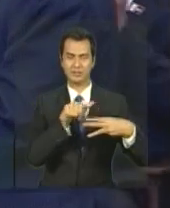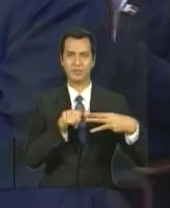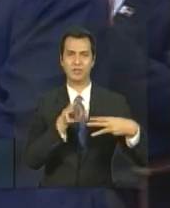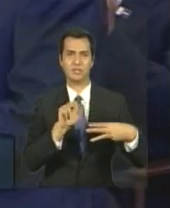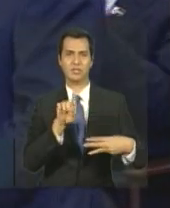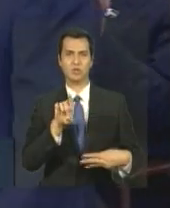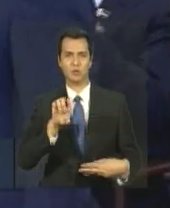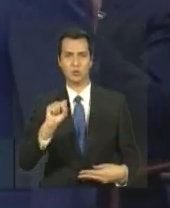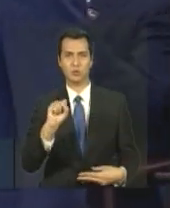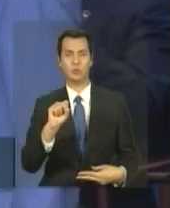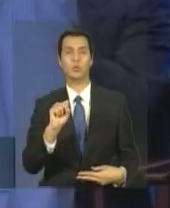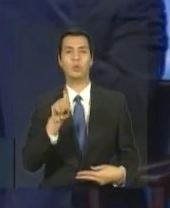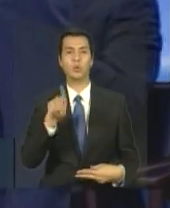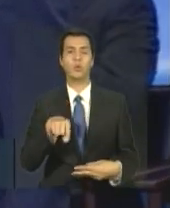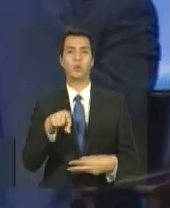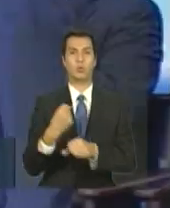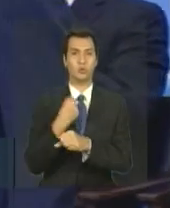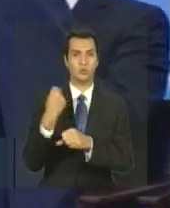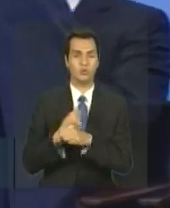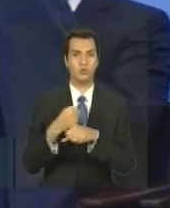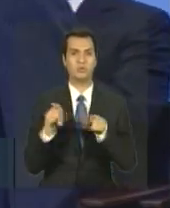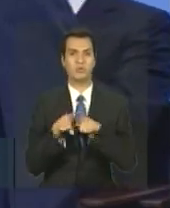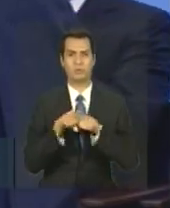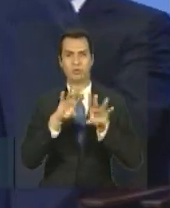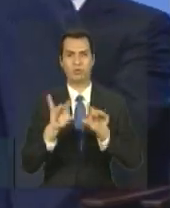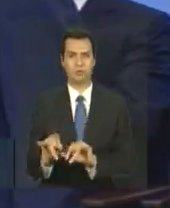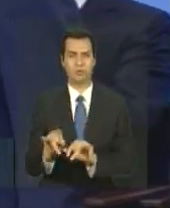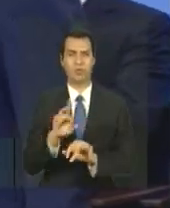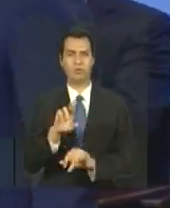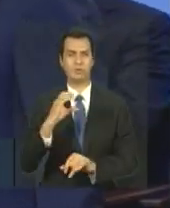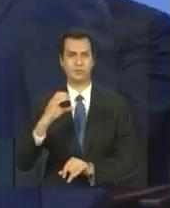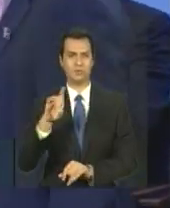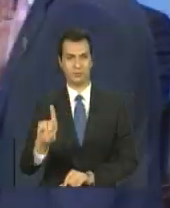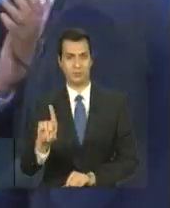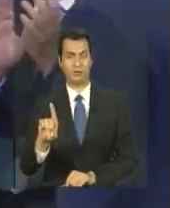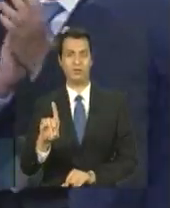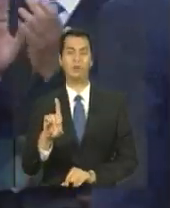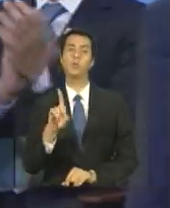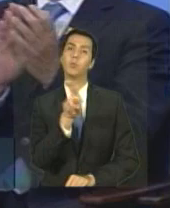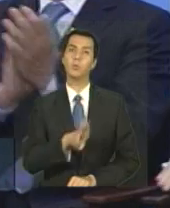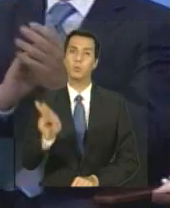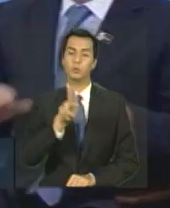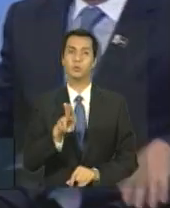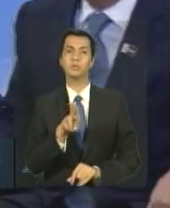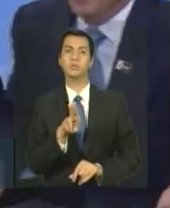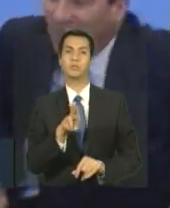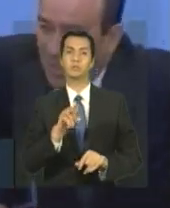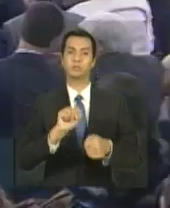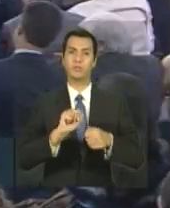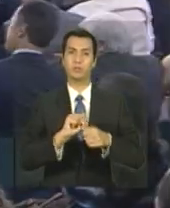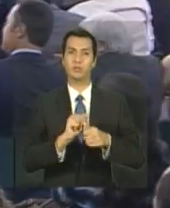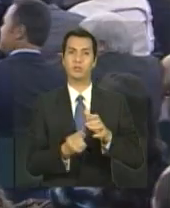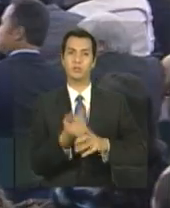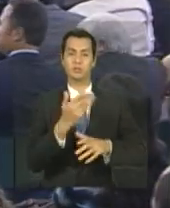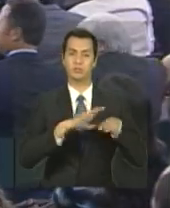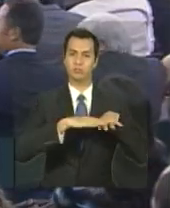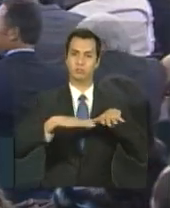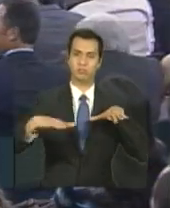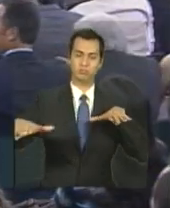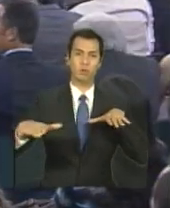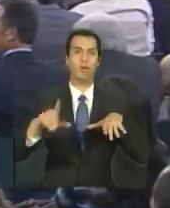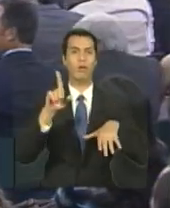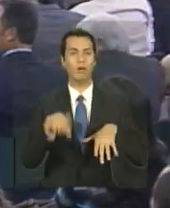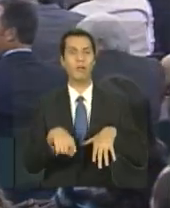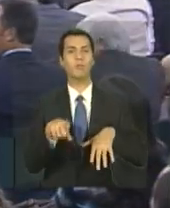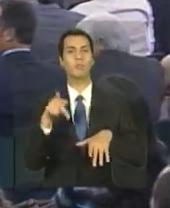de Construção e Demolição, RCD, para Utilização em Pavimentação, realizado sob a orientação